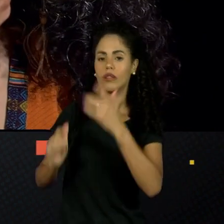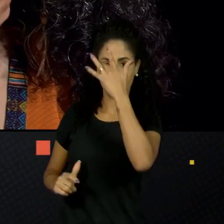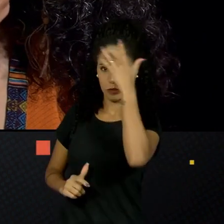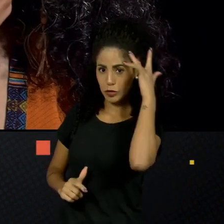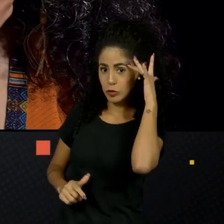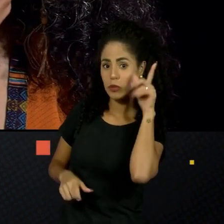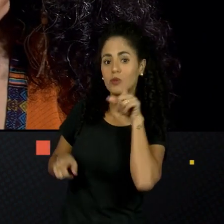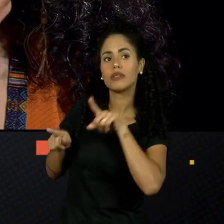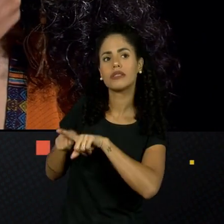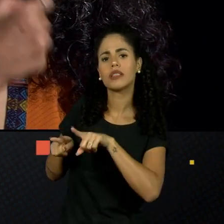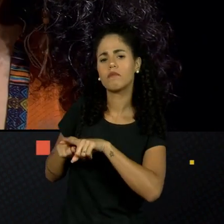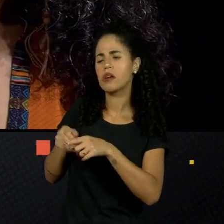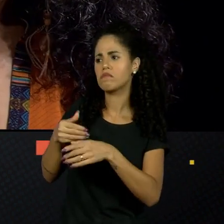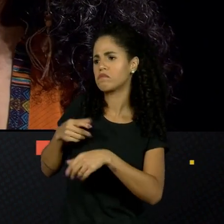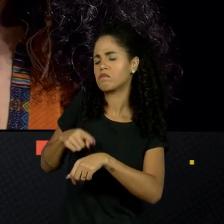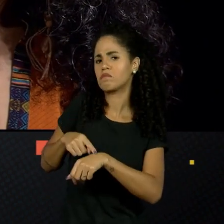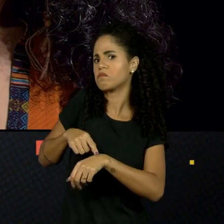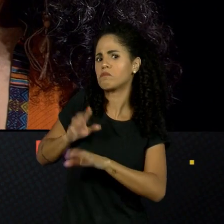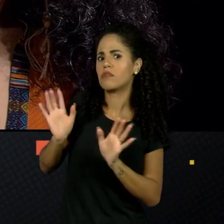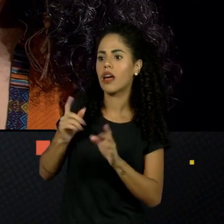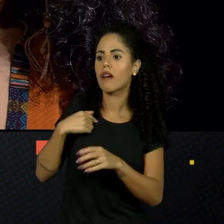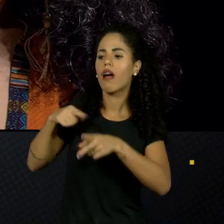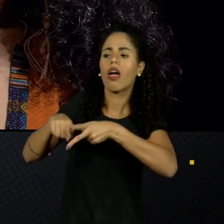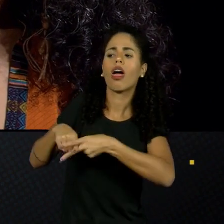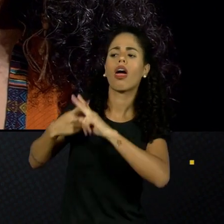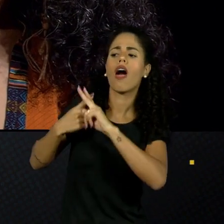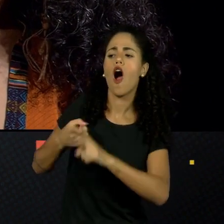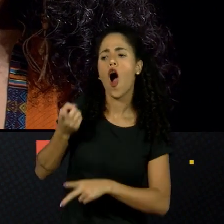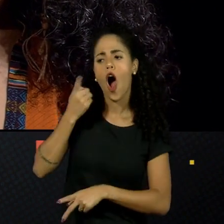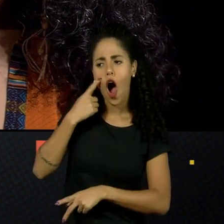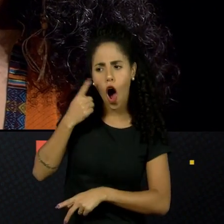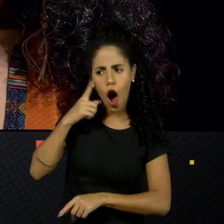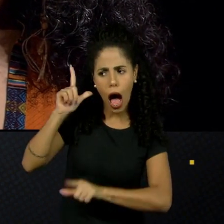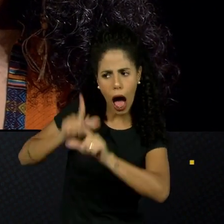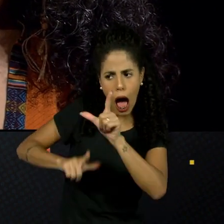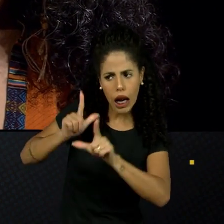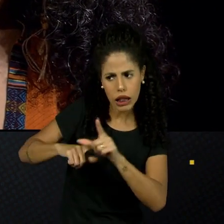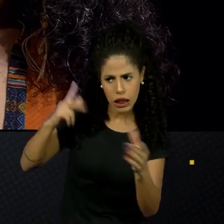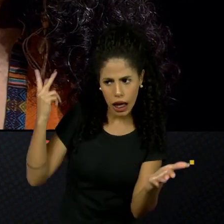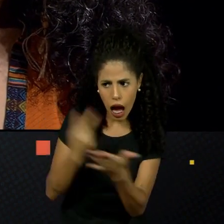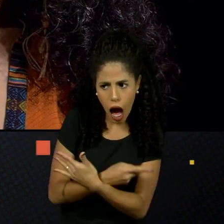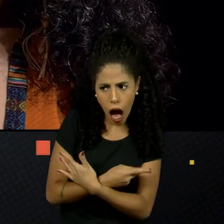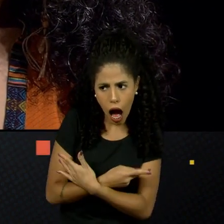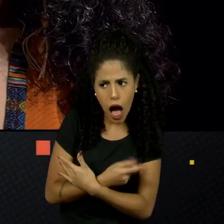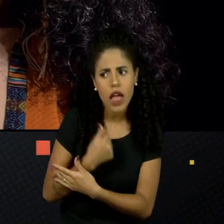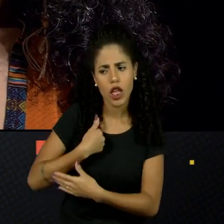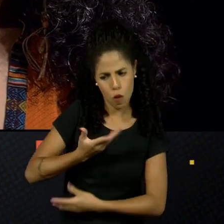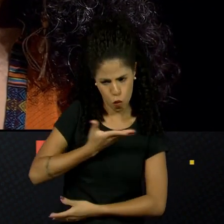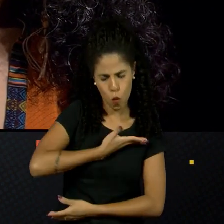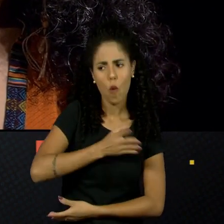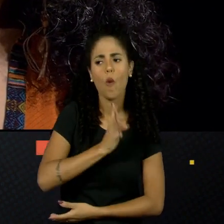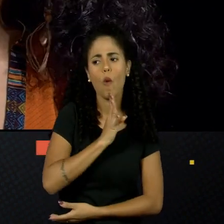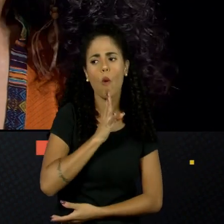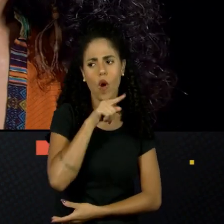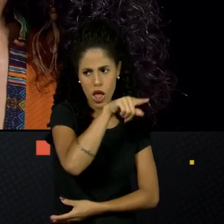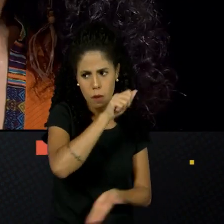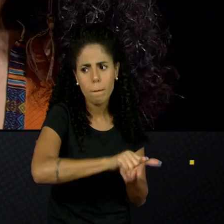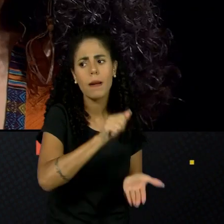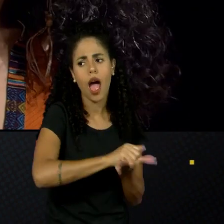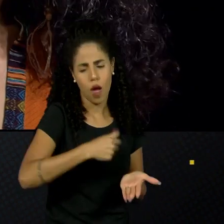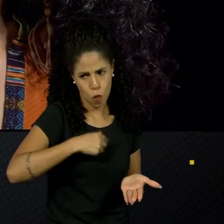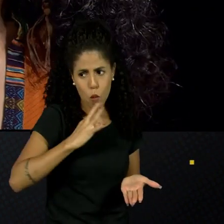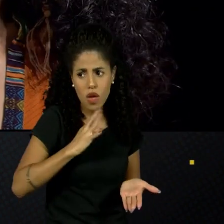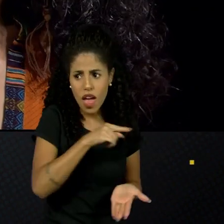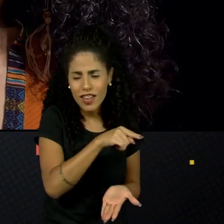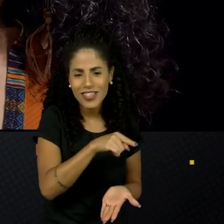assim, do nada, e te corrigiu a letra, falou: olha, Badi, está cantando uma coisa errada aqui, eu sou amigo do compositor. Ou seja,